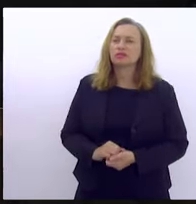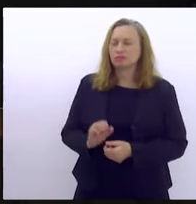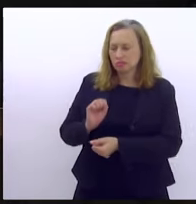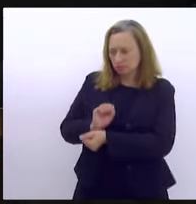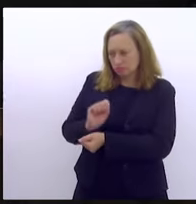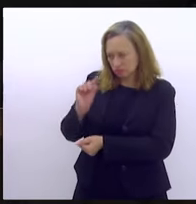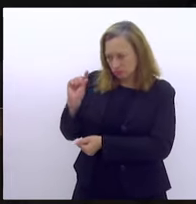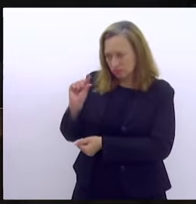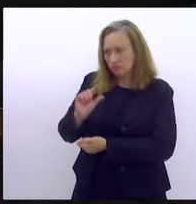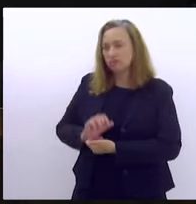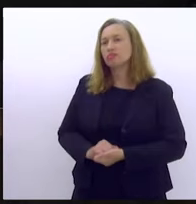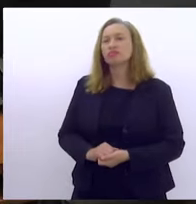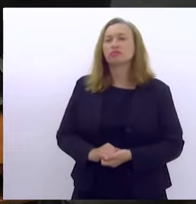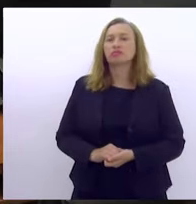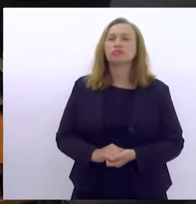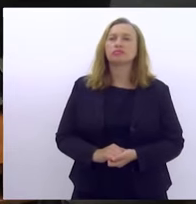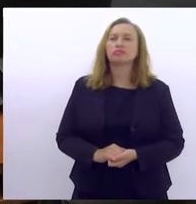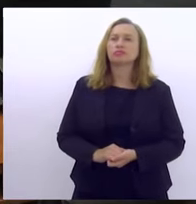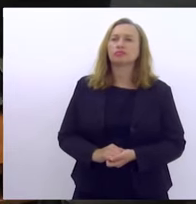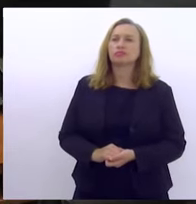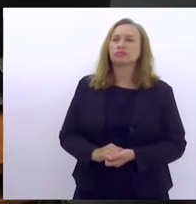Só um minuto.